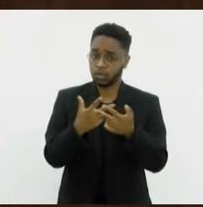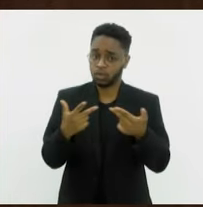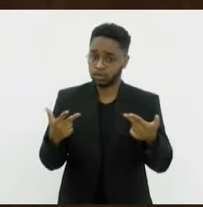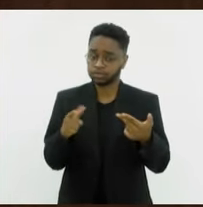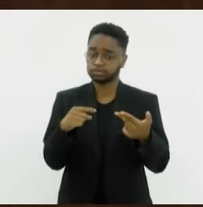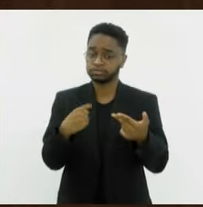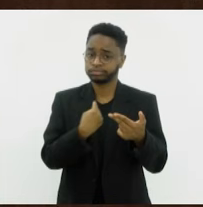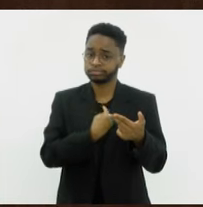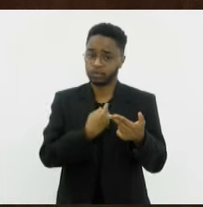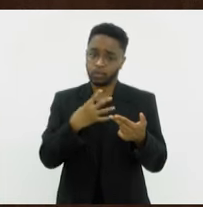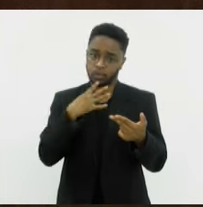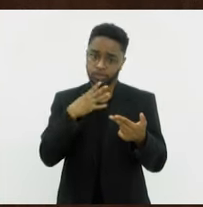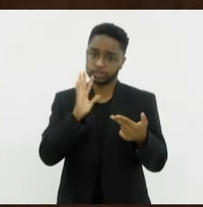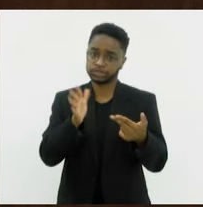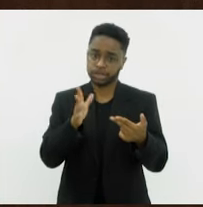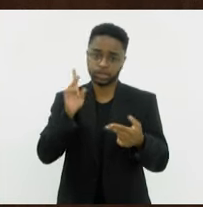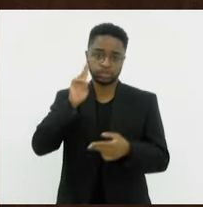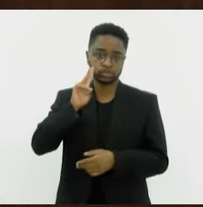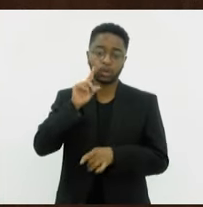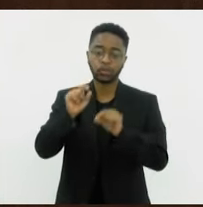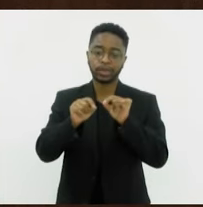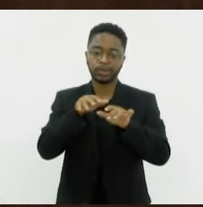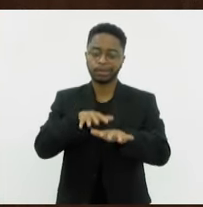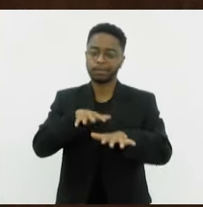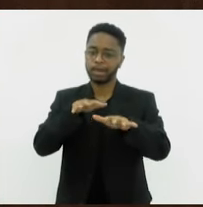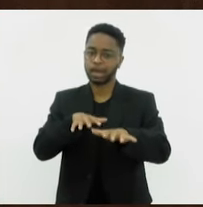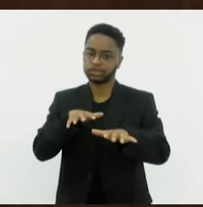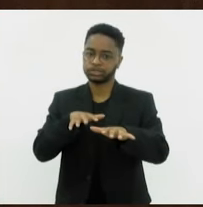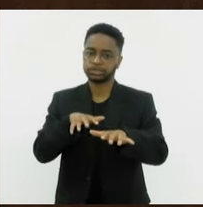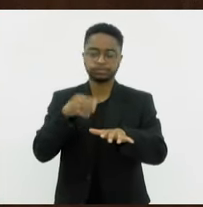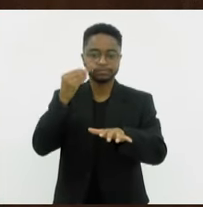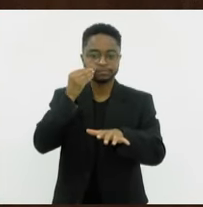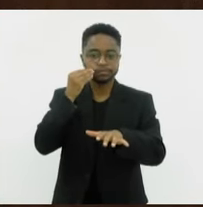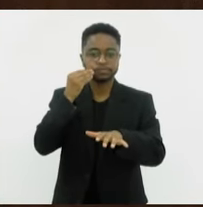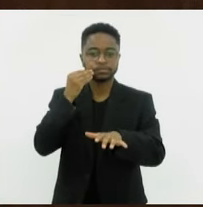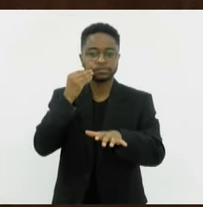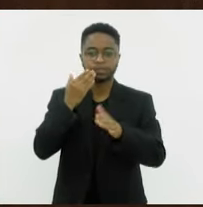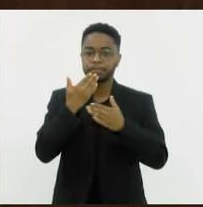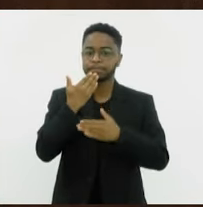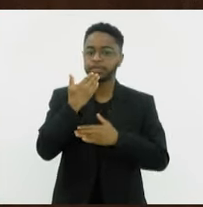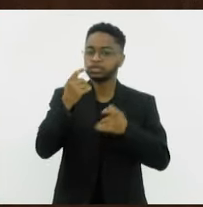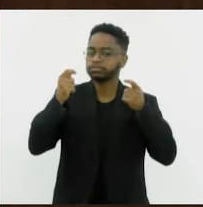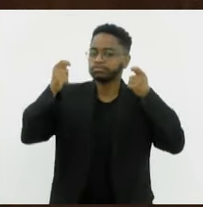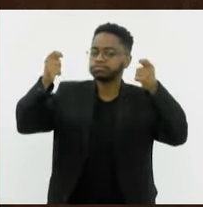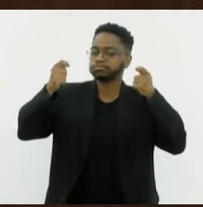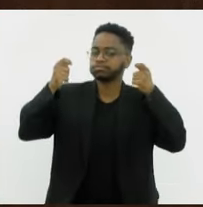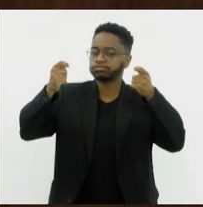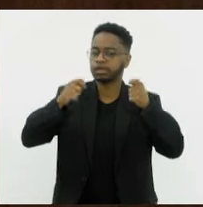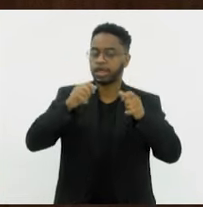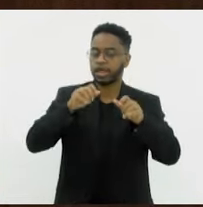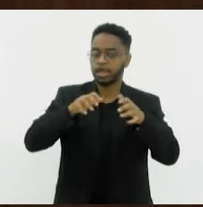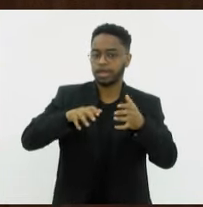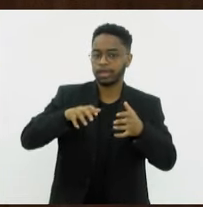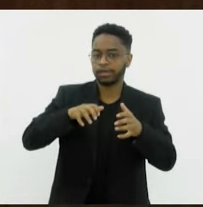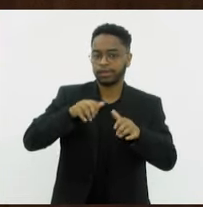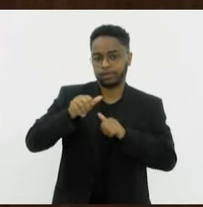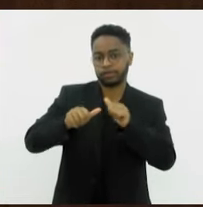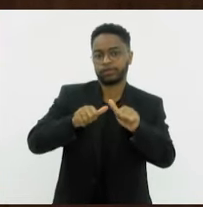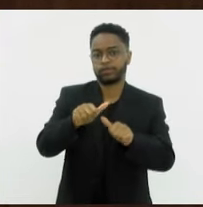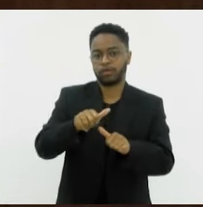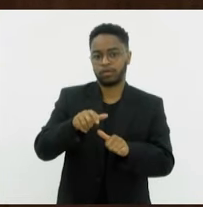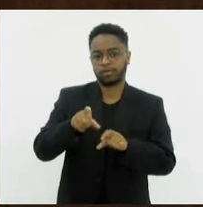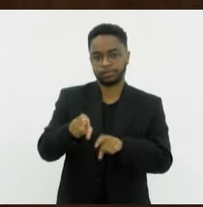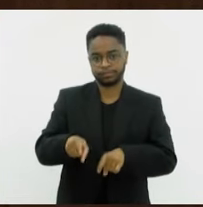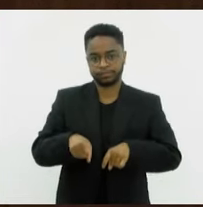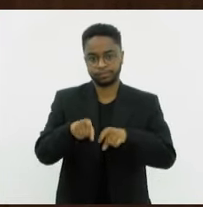nossa história, fazer marcha pela reforma agrária. Era o que se fazia naquele momento.